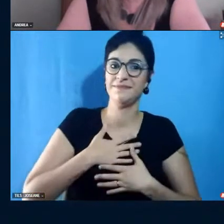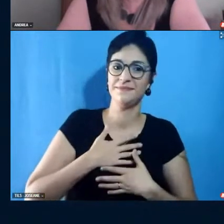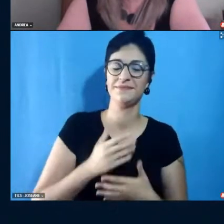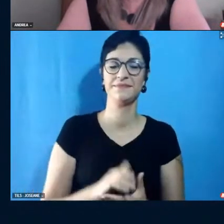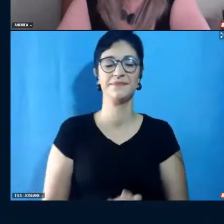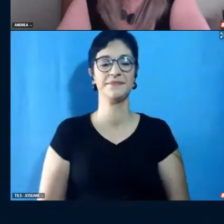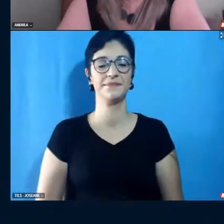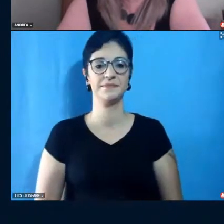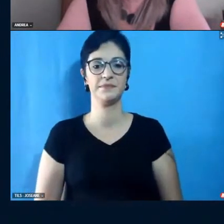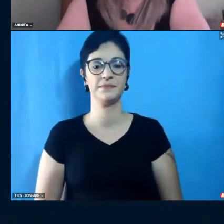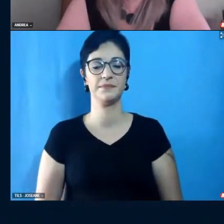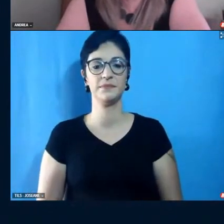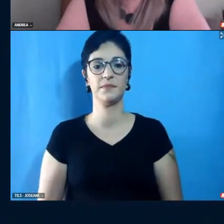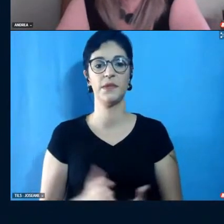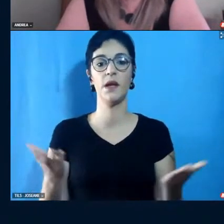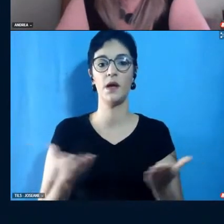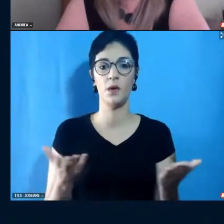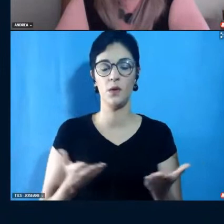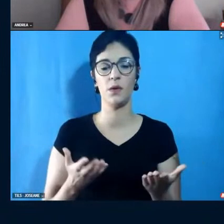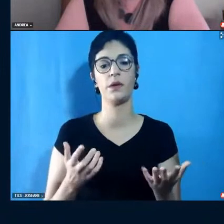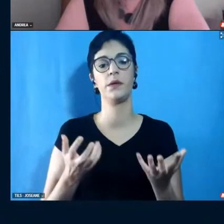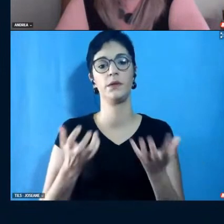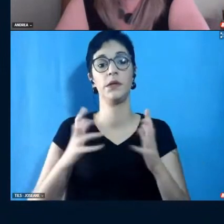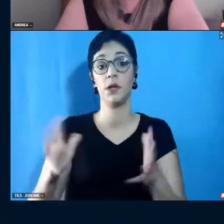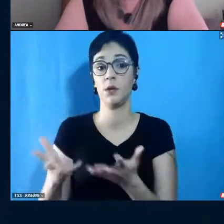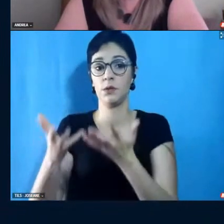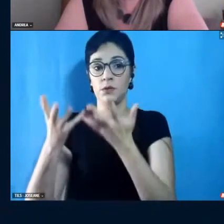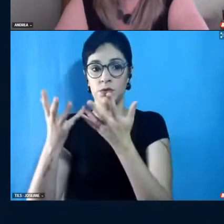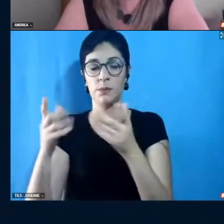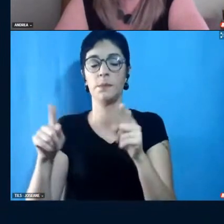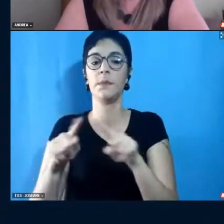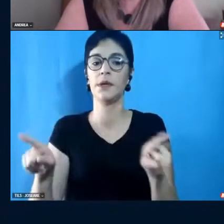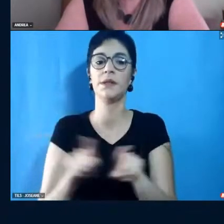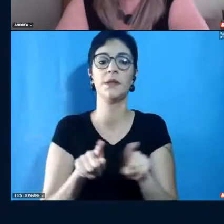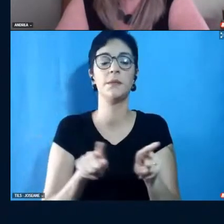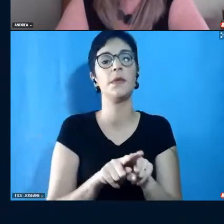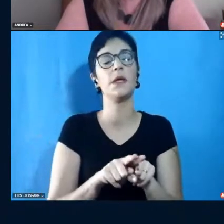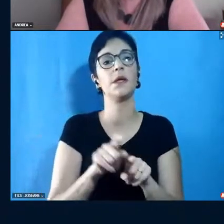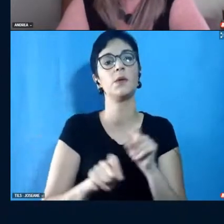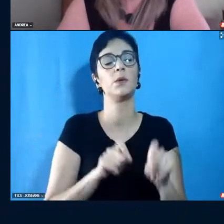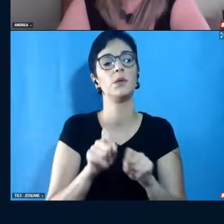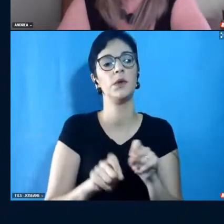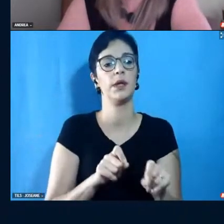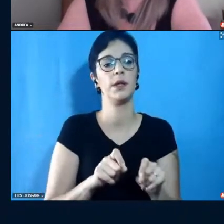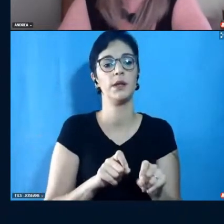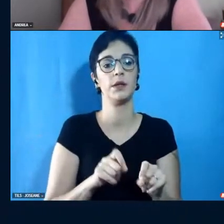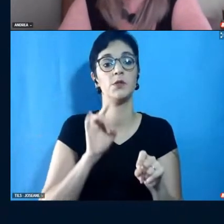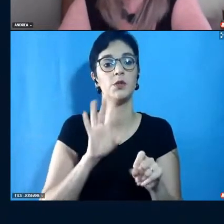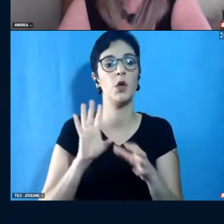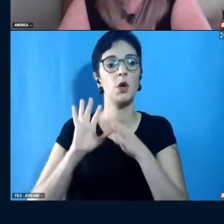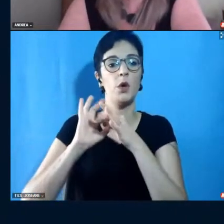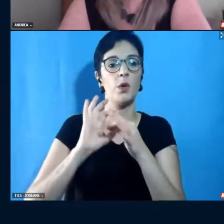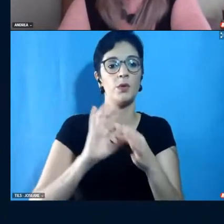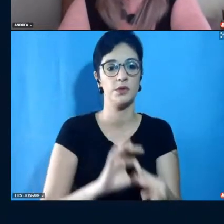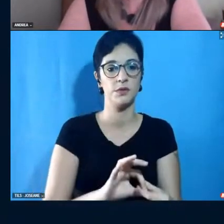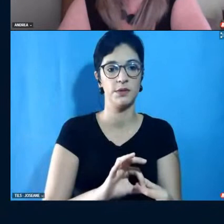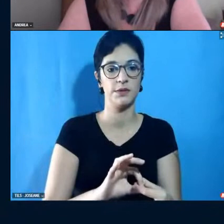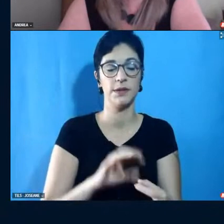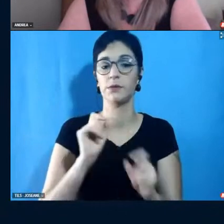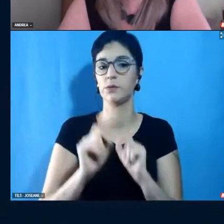isso, eu gostaria de dar um elogio, mas antes de fazer o elogio, contextualizá-lo. Nós